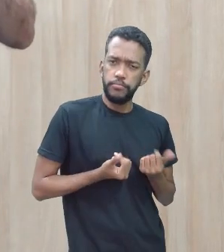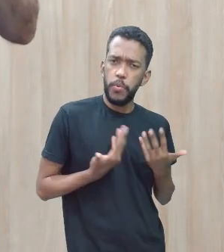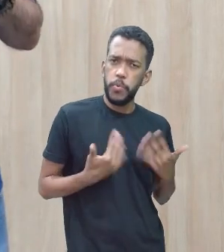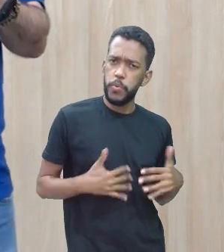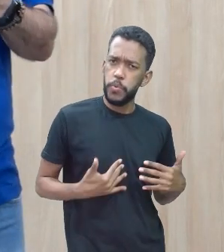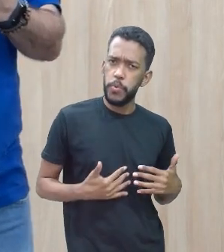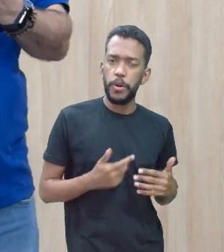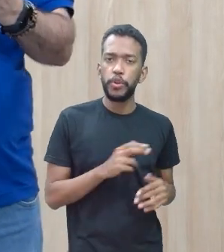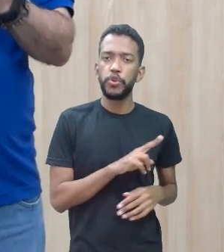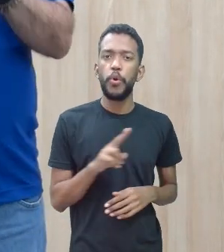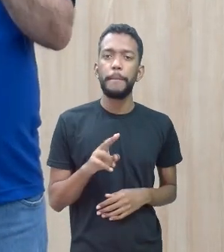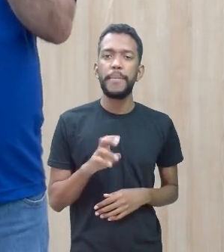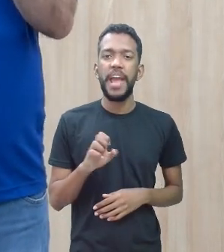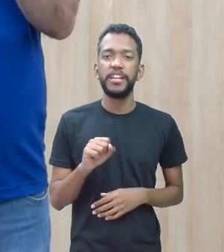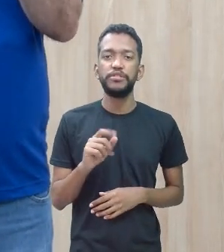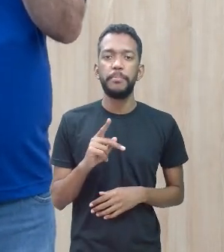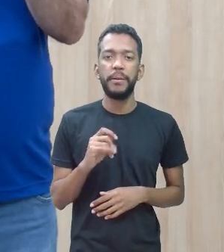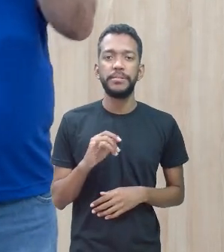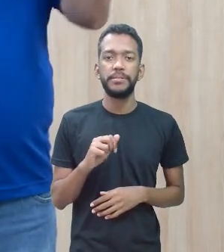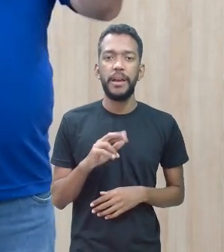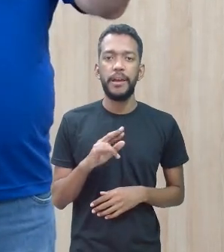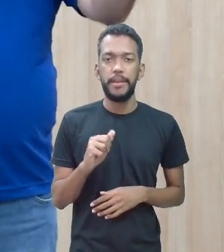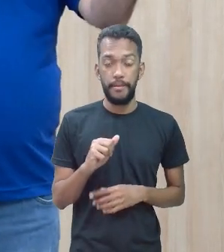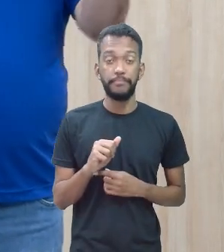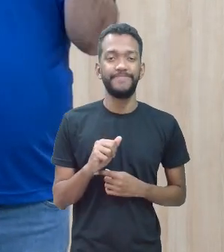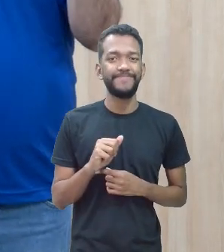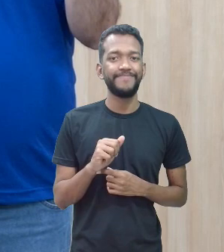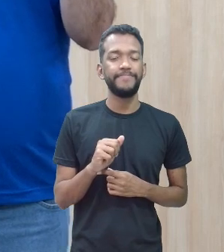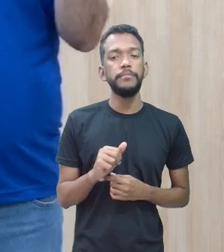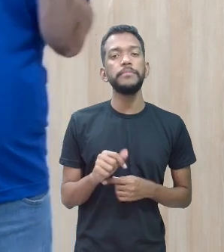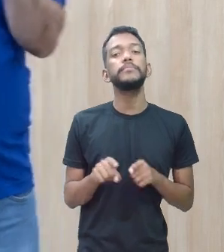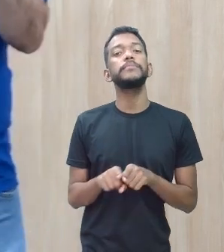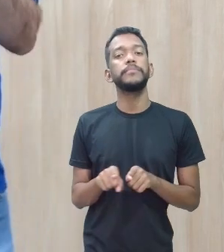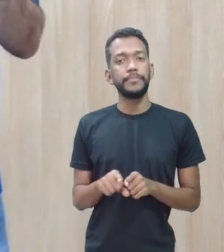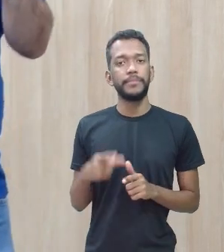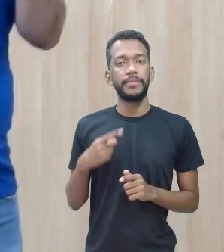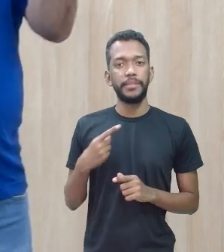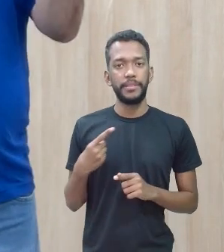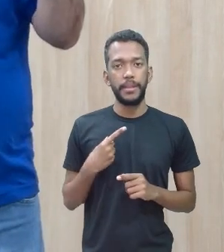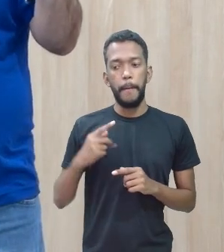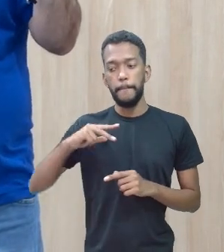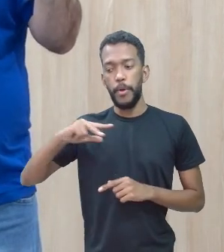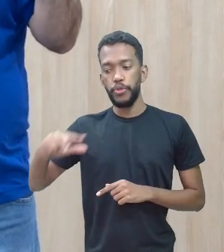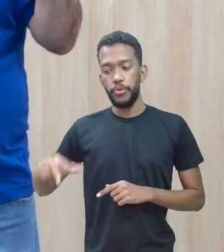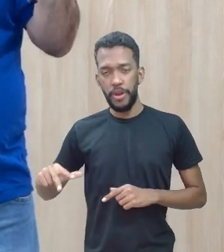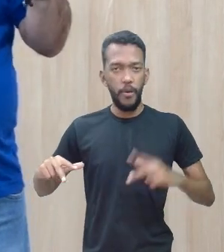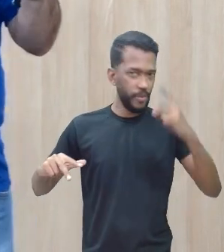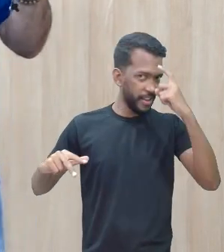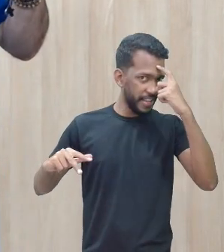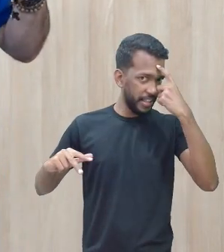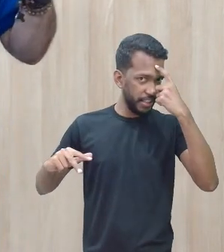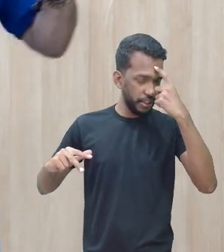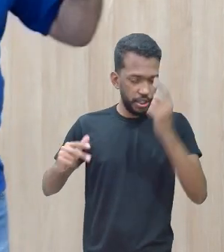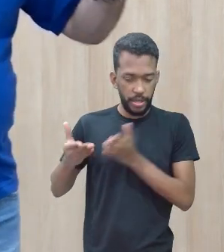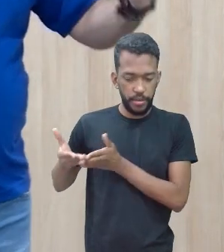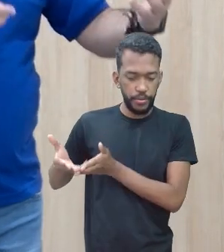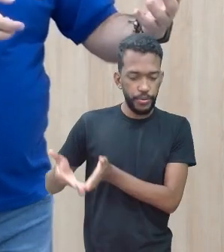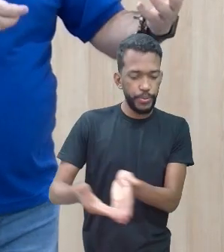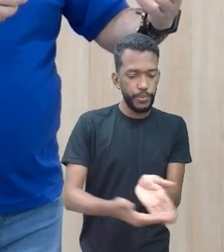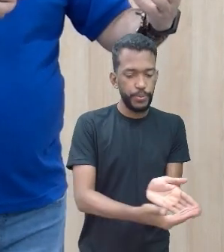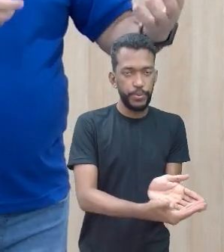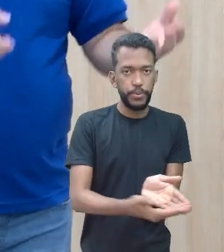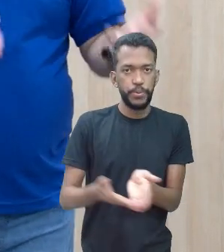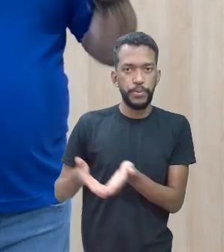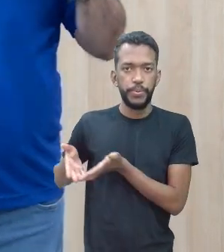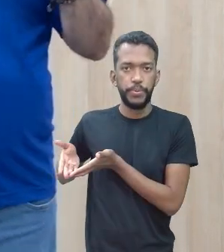isso de especiaria. E o comércio de Portugal com as Índias, dessas especiarias, ele era mais